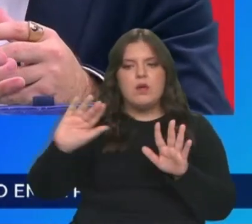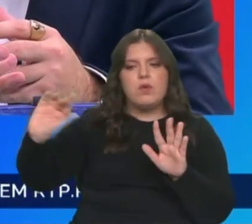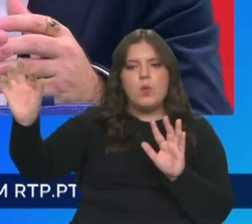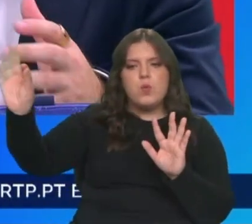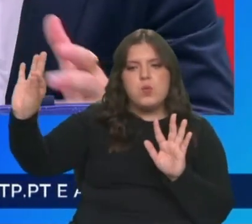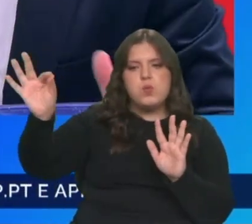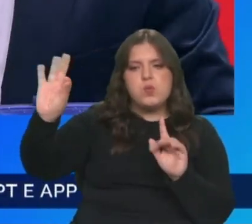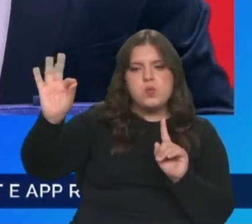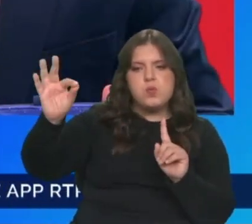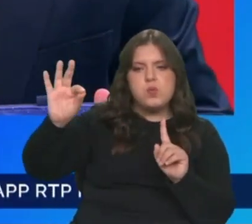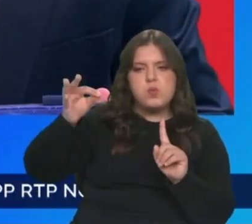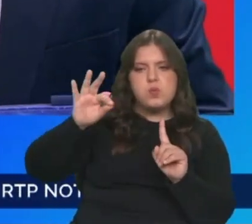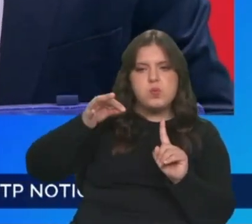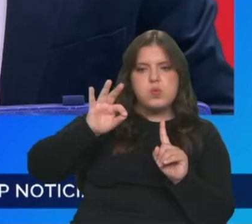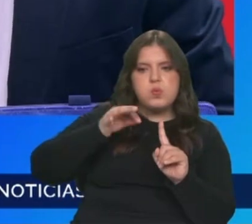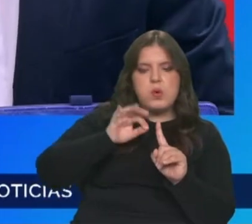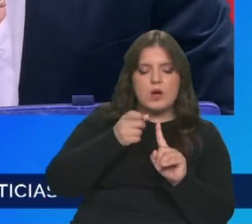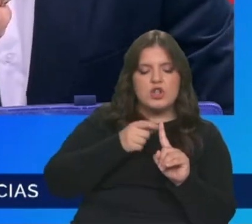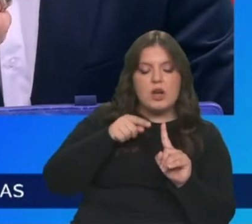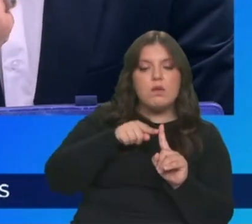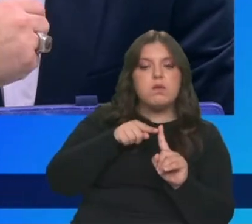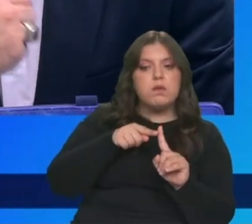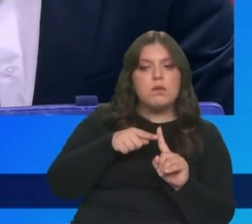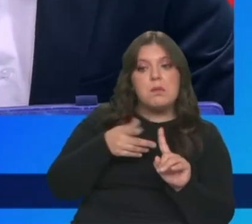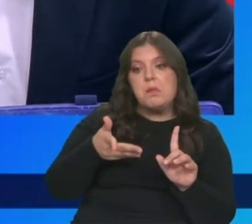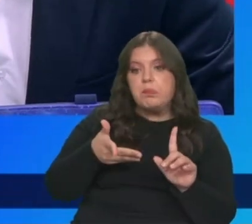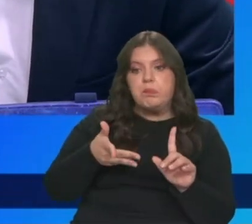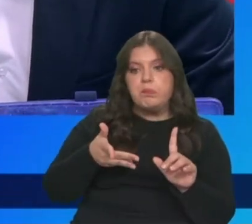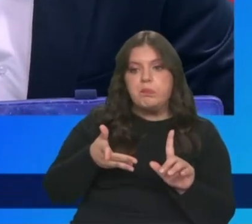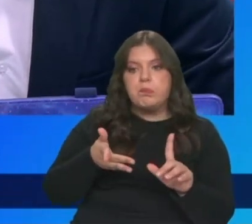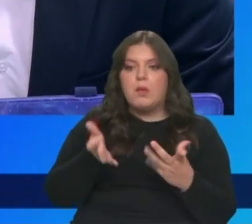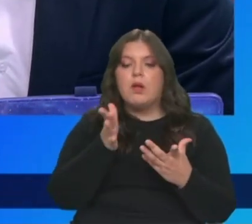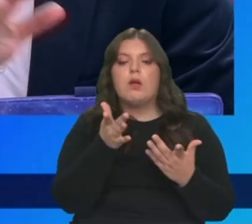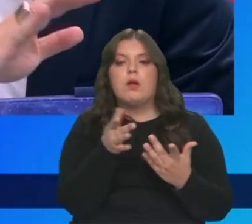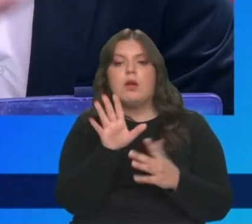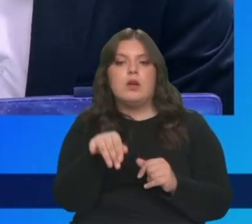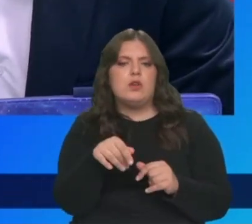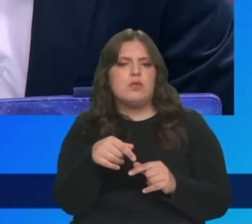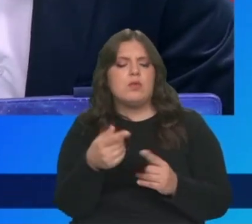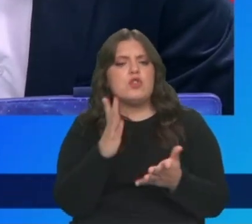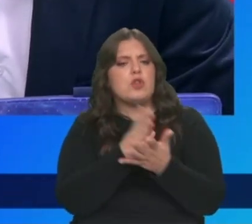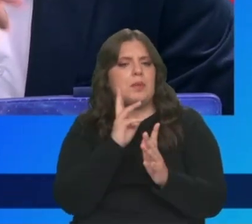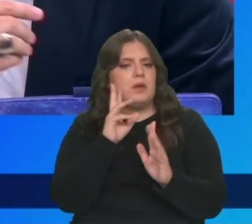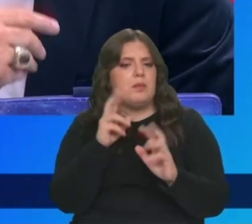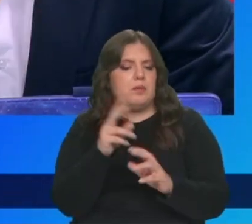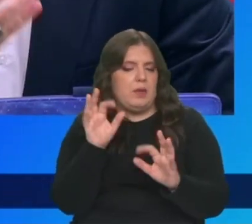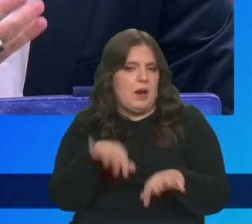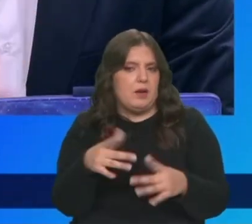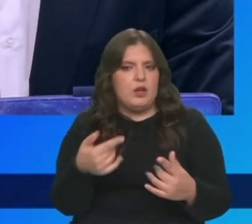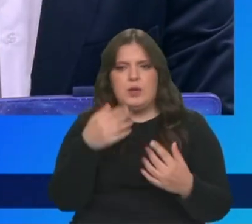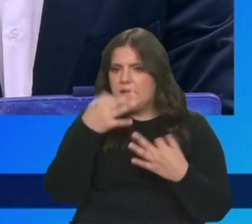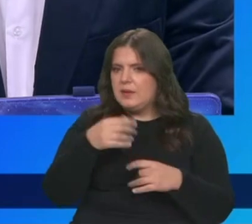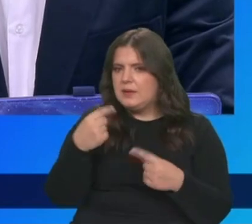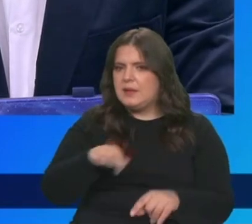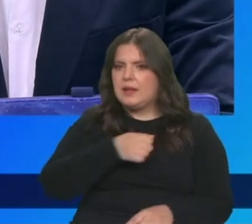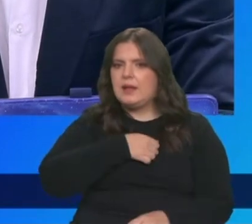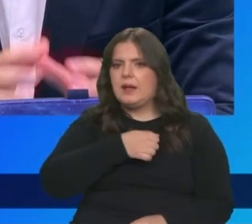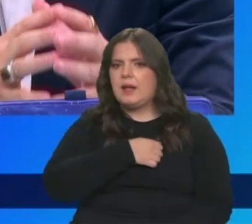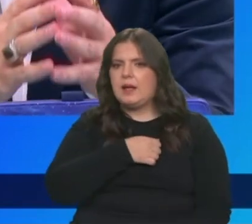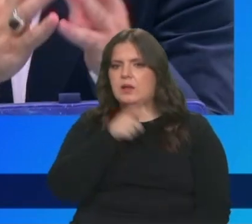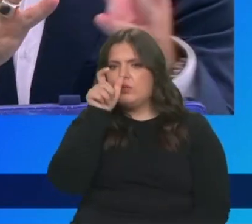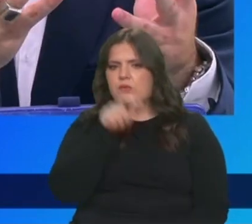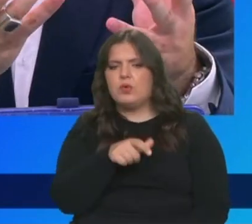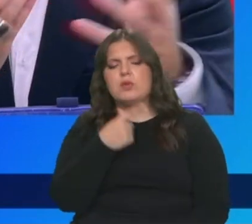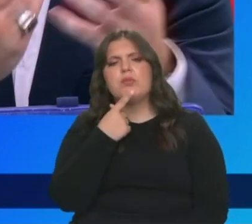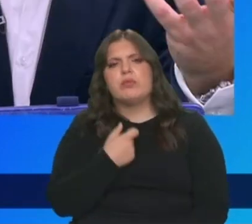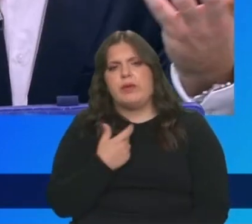aproximando da sua estrela? Não sabemos, mas estas descobertas ajudam-nos a montar este puzzle. E só para terminar, porque eu tenho a certeza que lá em casa estão uma série de telespectadores